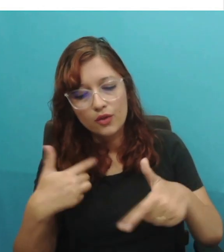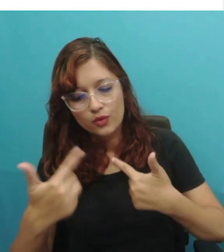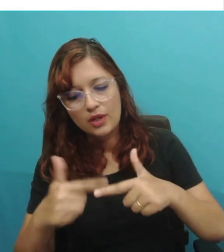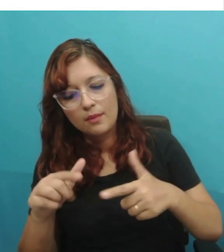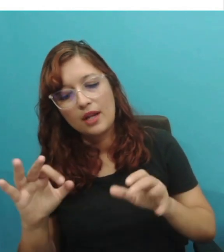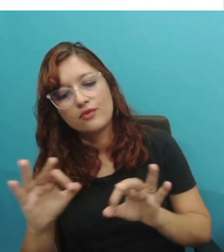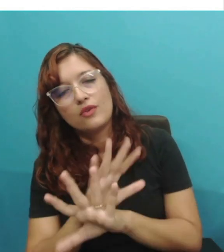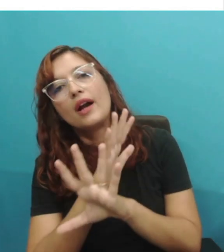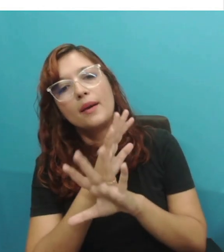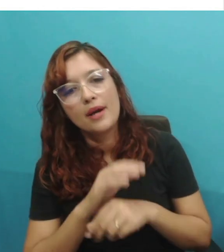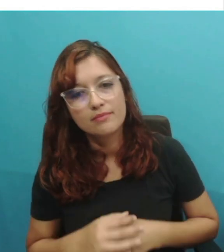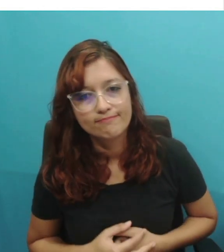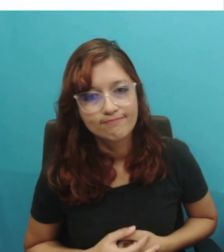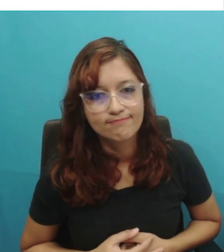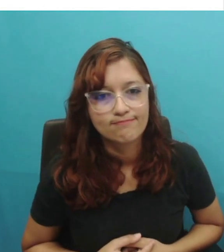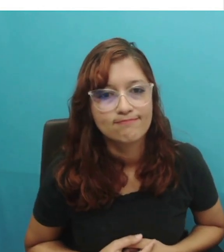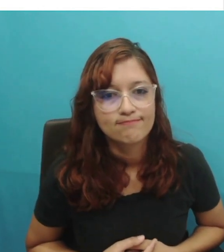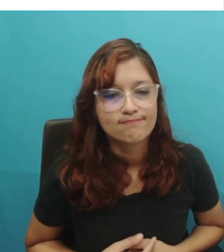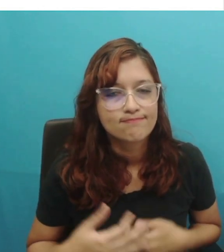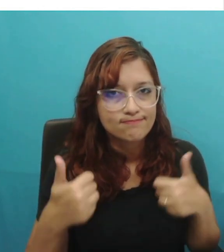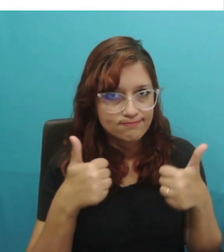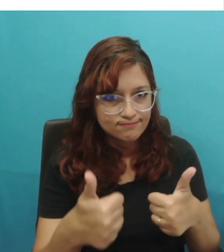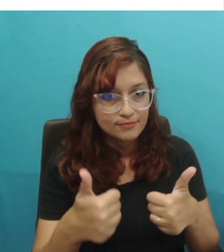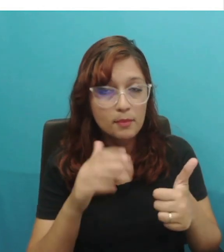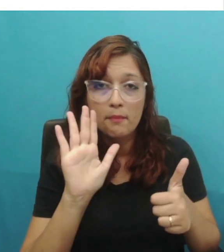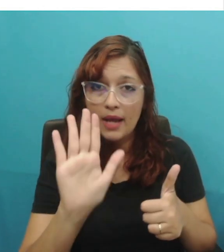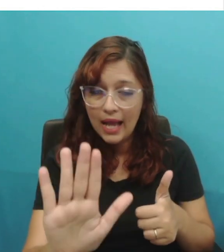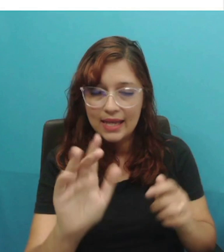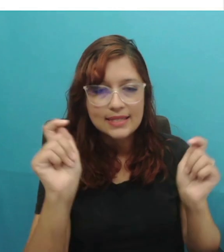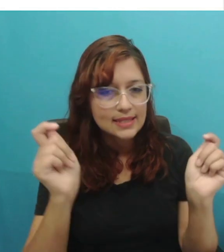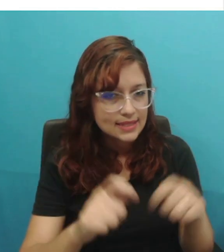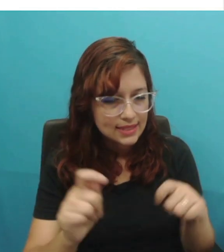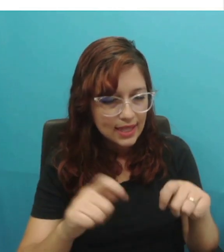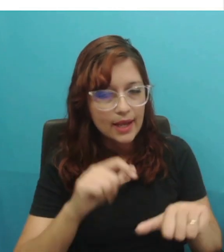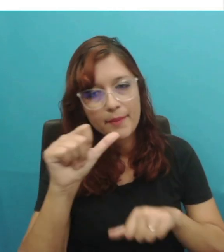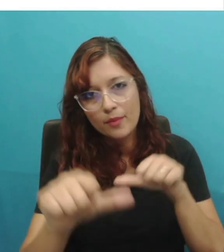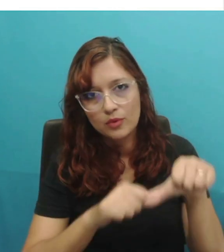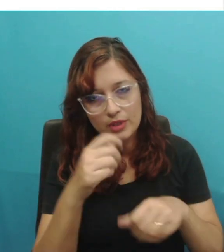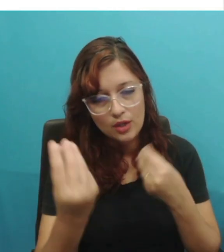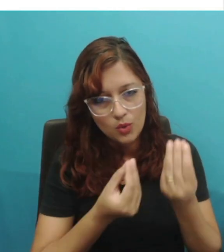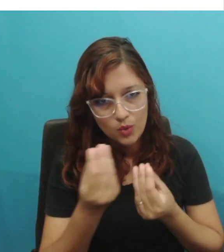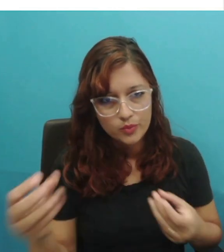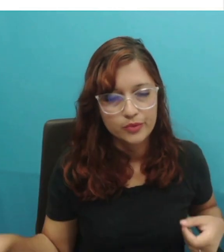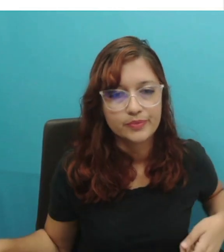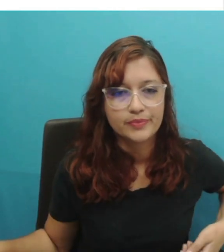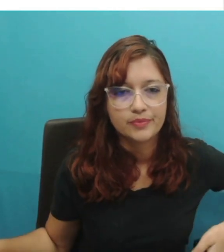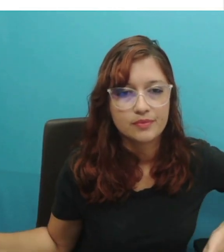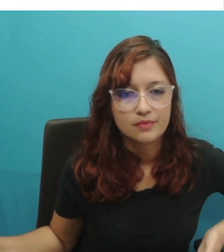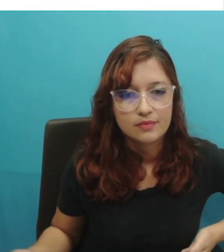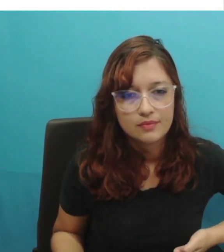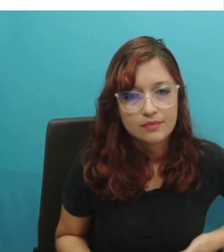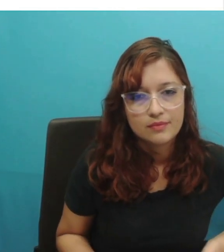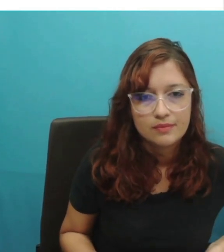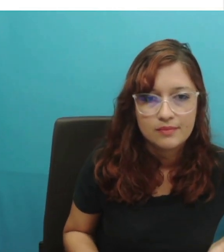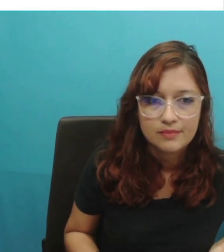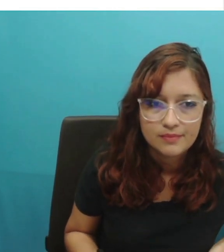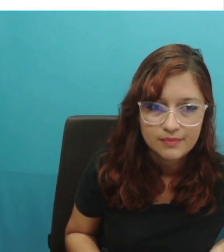O que é que vai acontecer no futuro? Vou acabar o trabalho. Mas eu posso mudar a